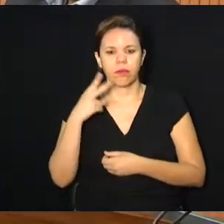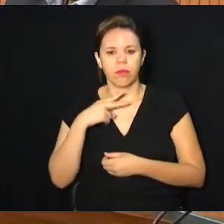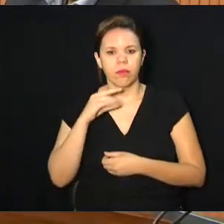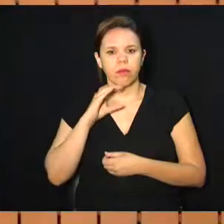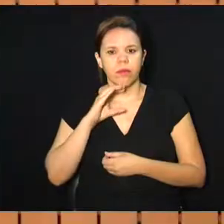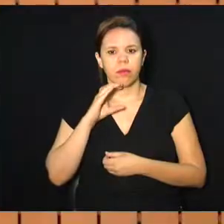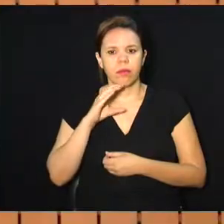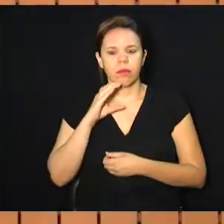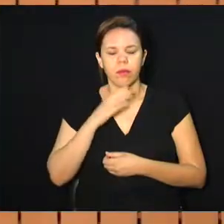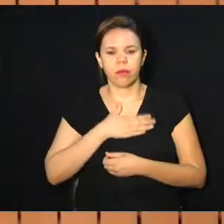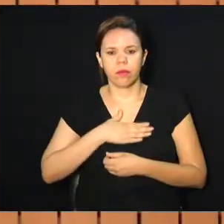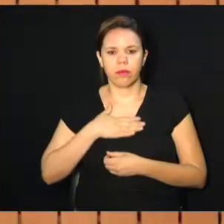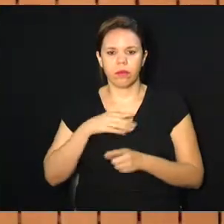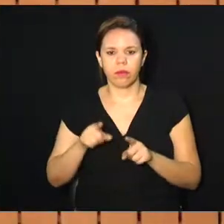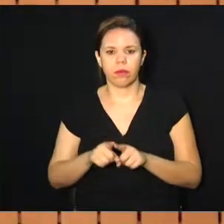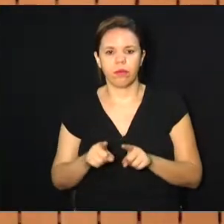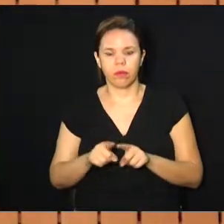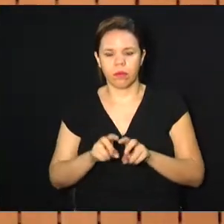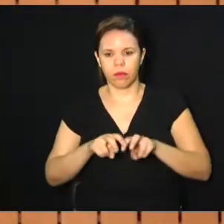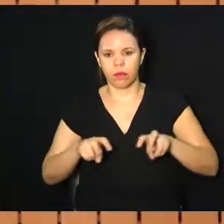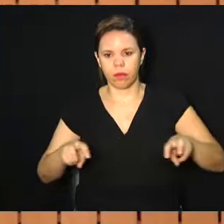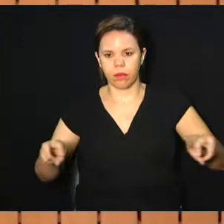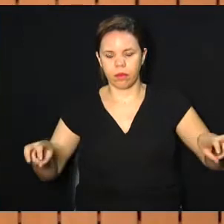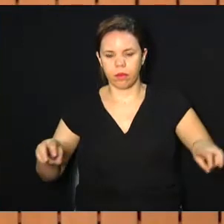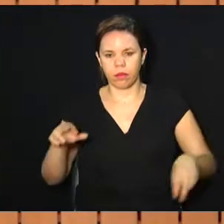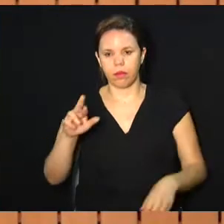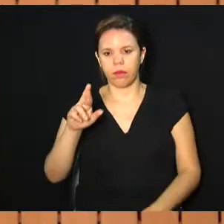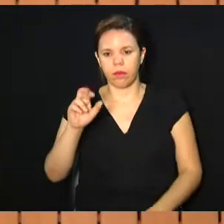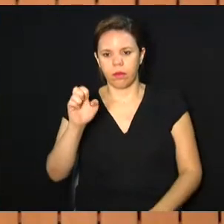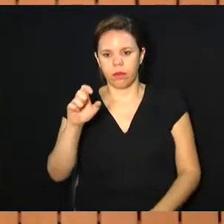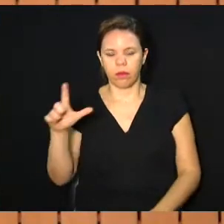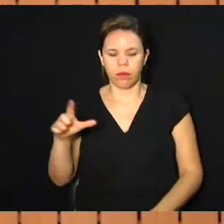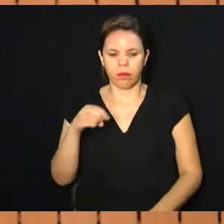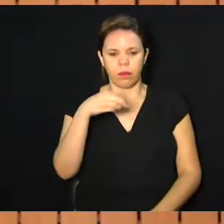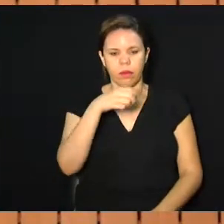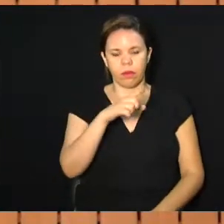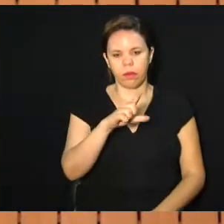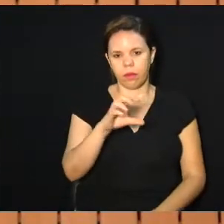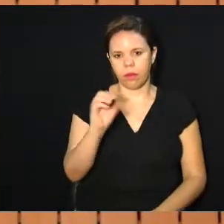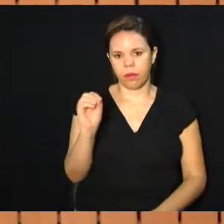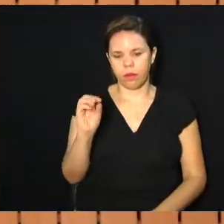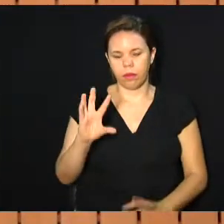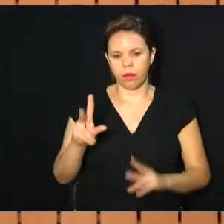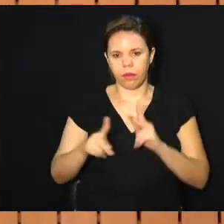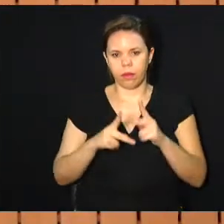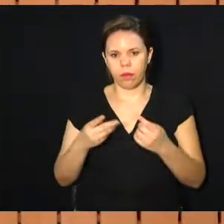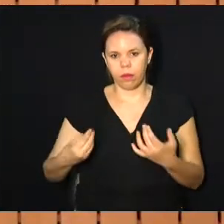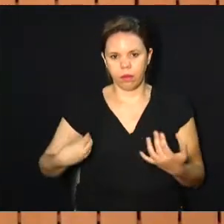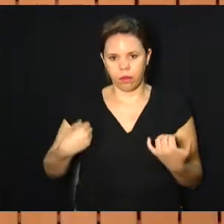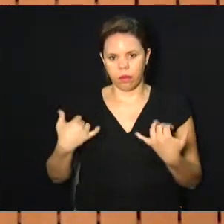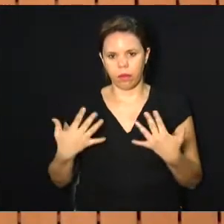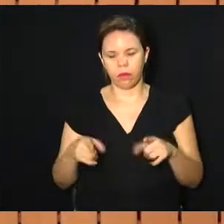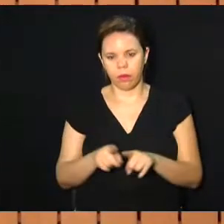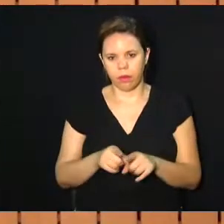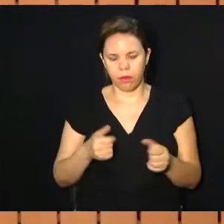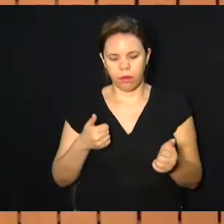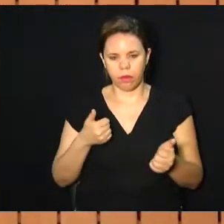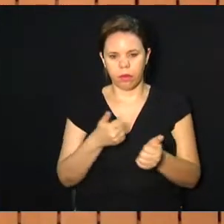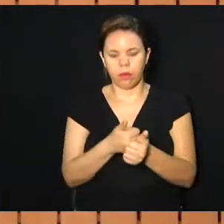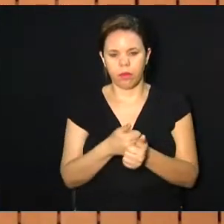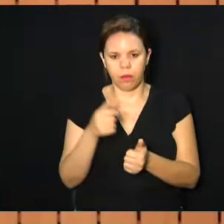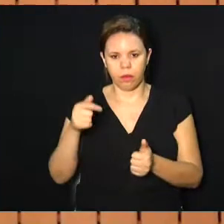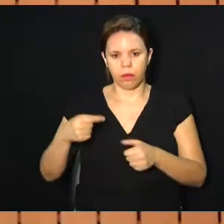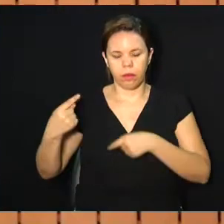Carlão. Gostaria de saudar aqui a mesa, né, o Rafael, o Marcelo, todo mundo aqui presente, que está aqui acompanhando